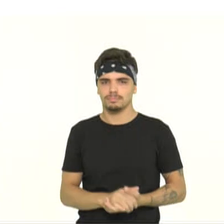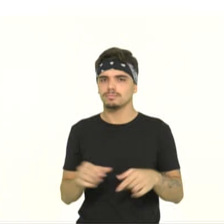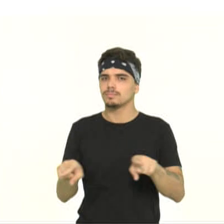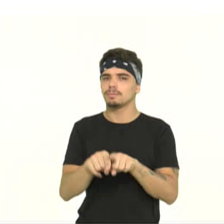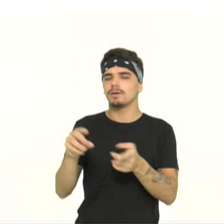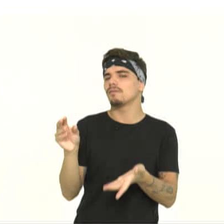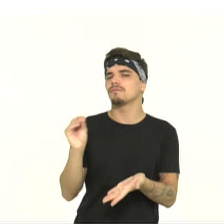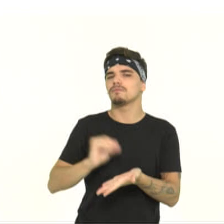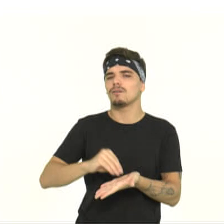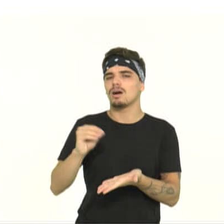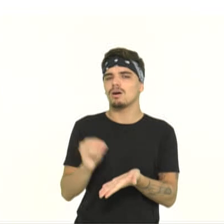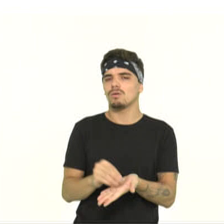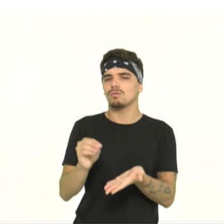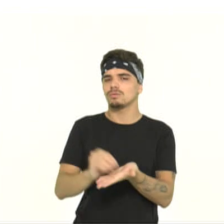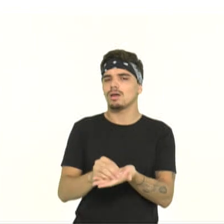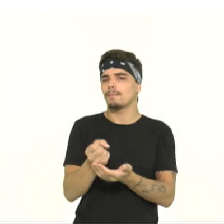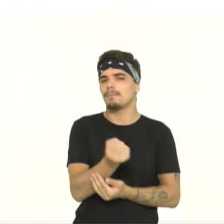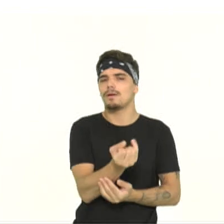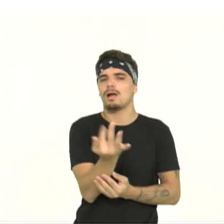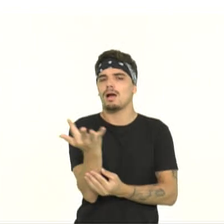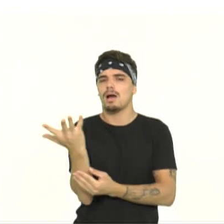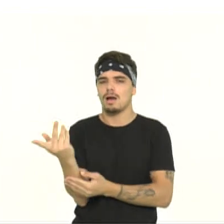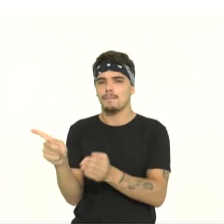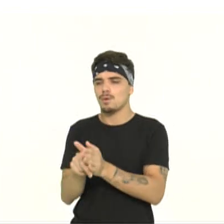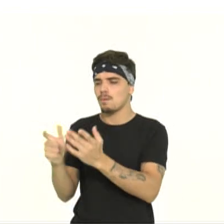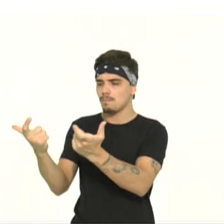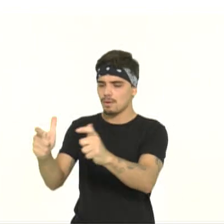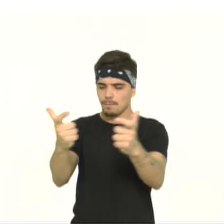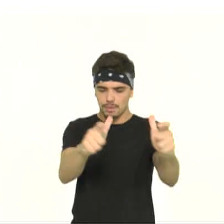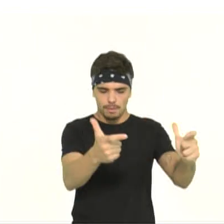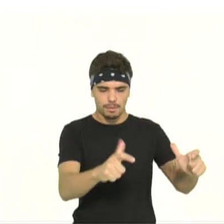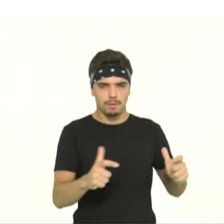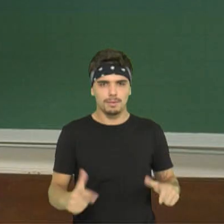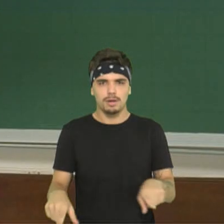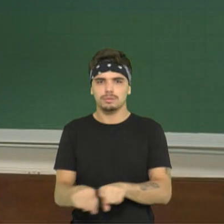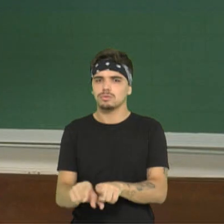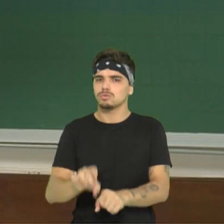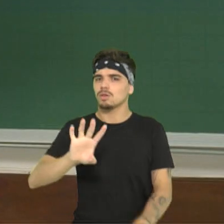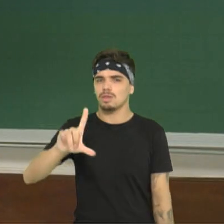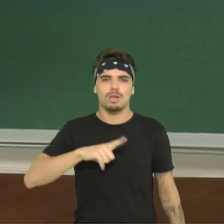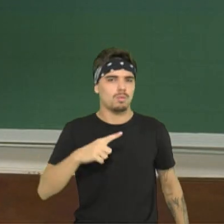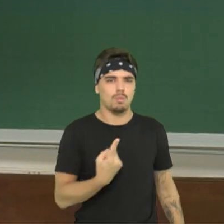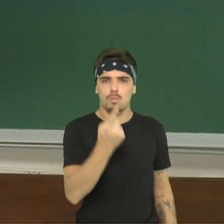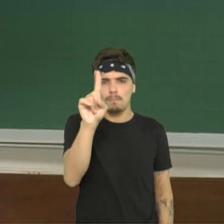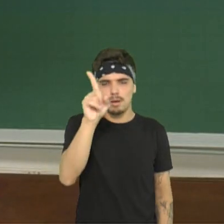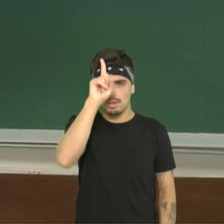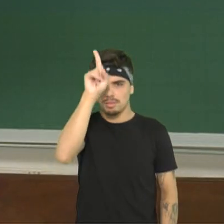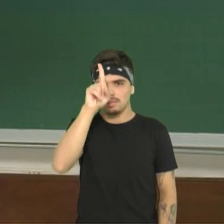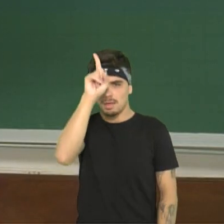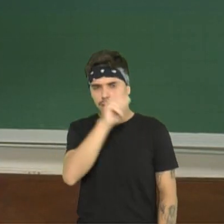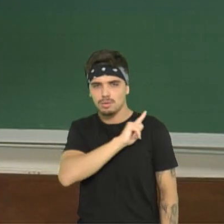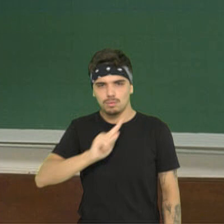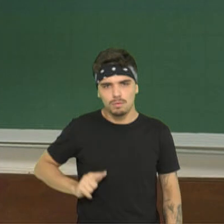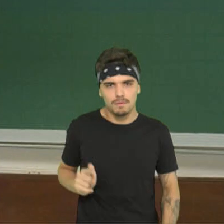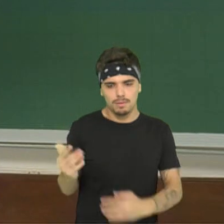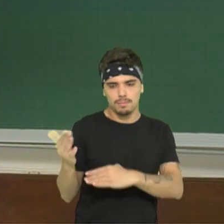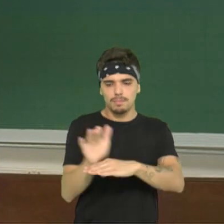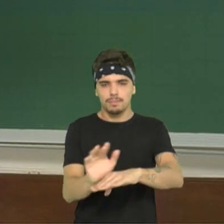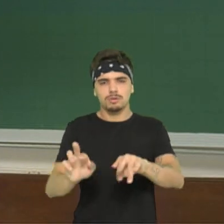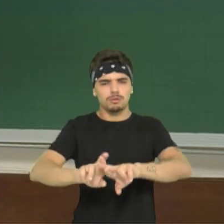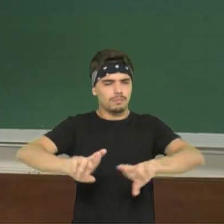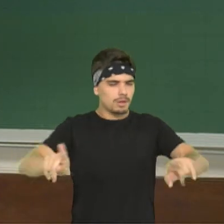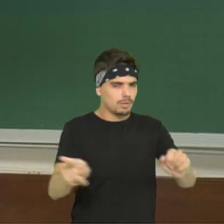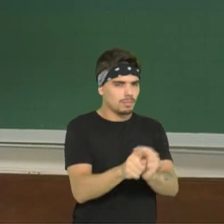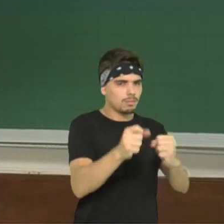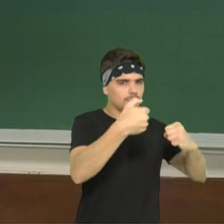de pluralismo partidário, não existe pluralismo partidário, há uma ideia só governando, diferentemente da